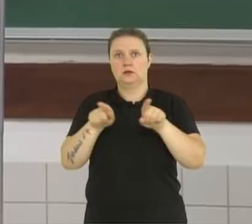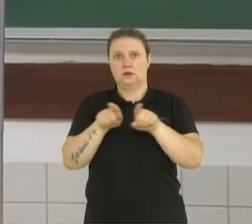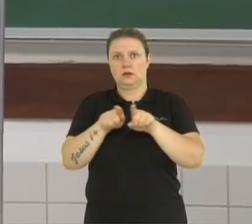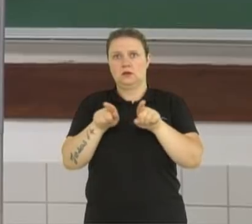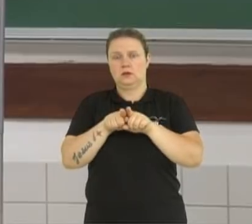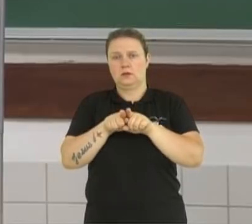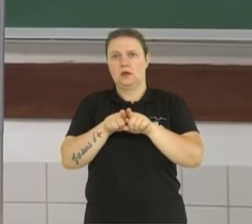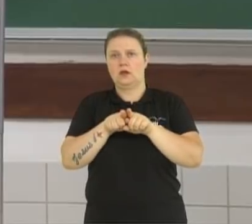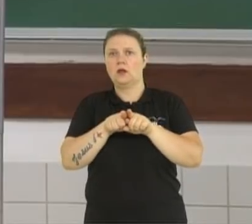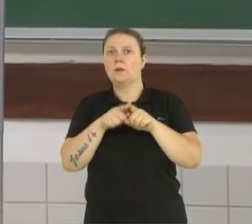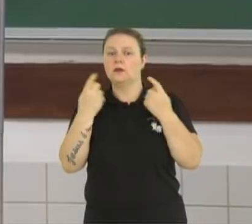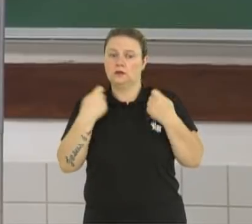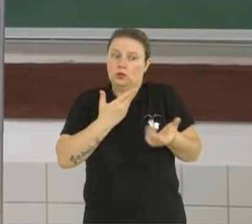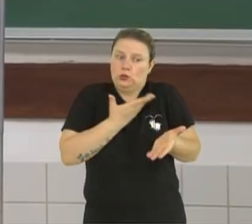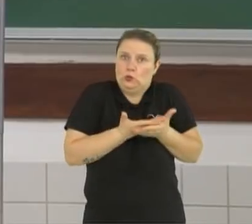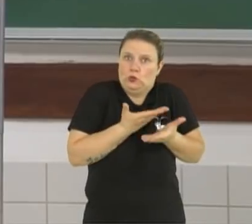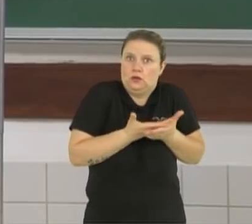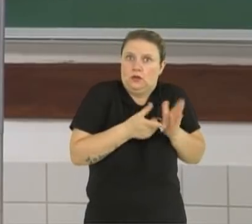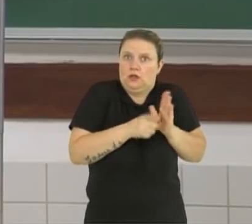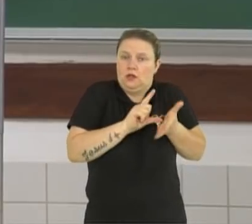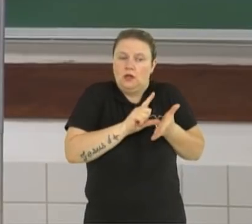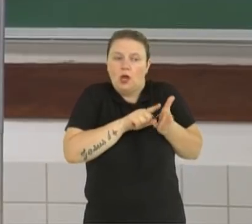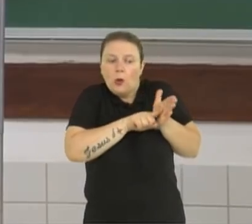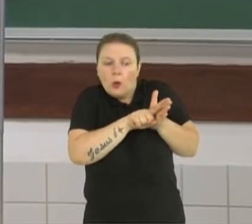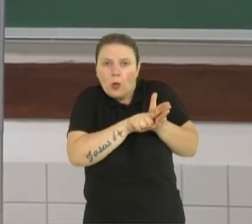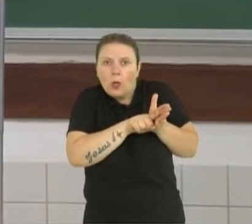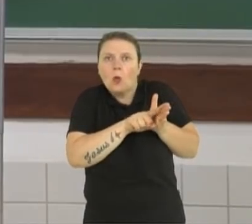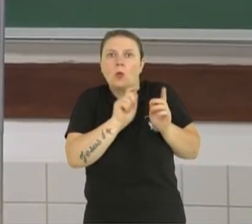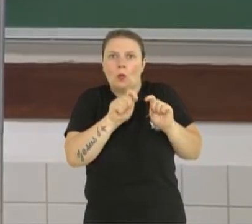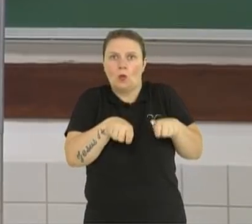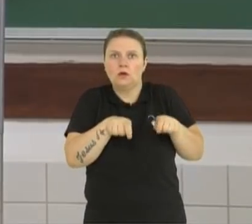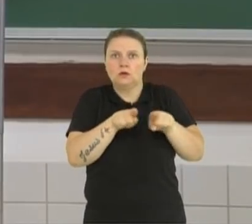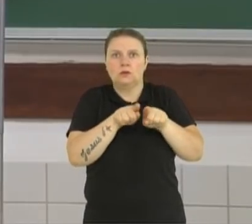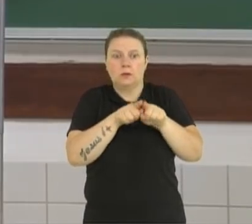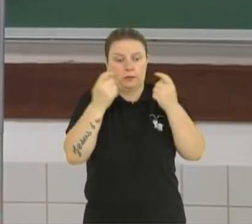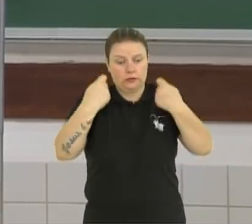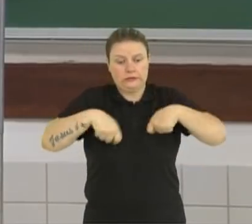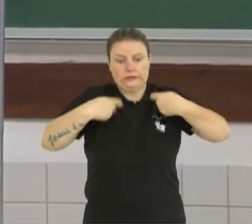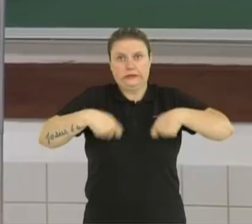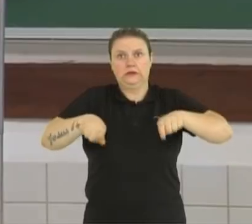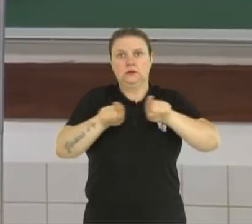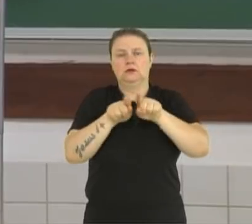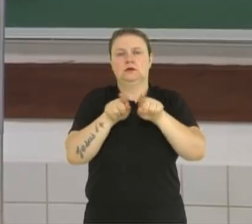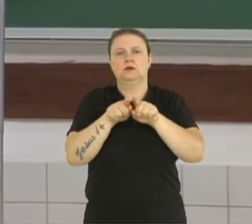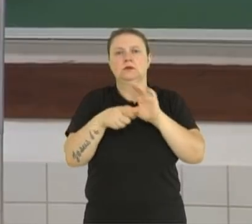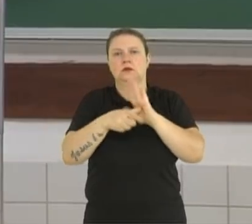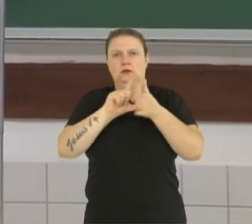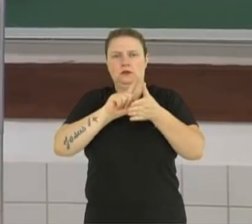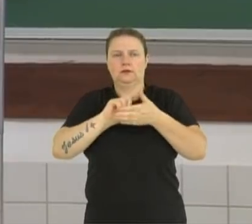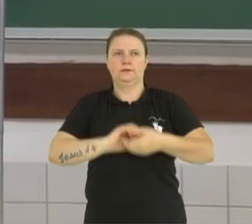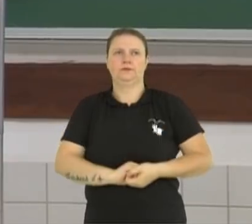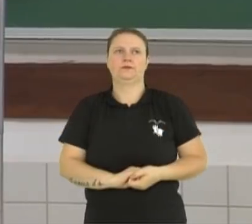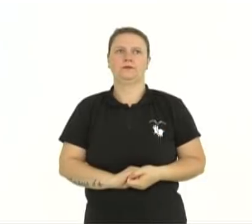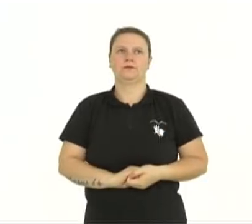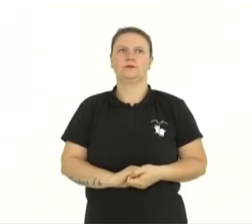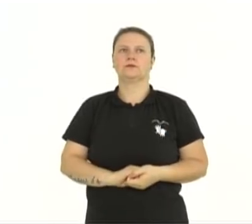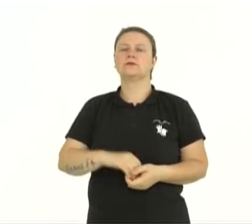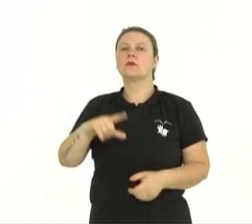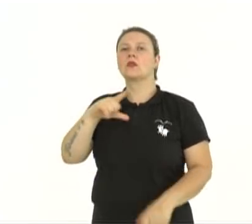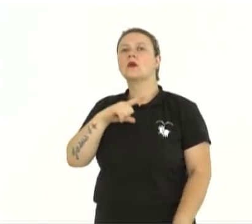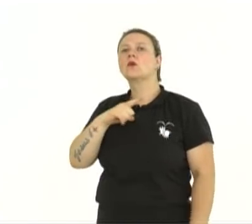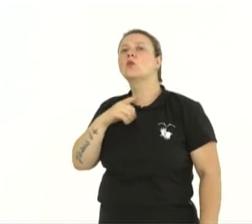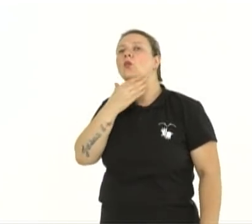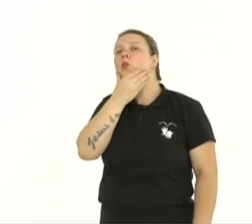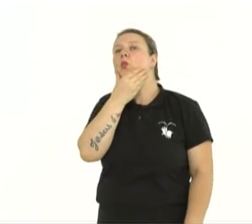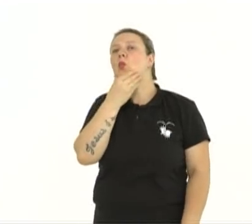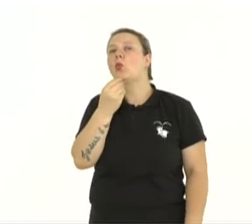todo um estudo também em relação a isso. E eu resolvi trazer a imagem desse cara aqui, que é o cara chamado Robson. Né? Ele é